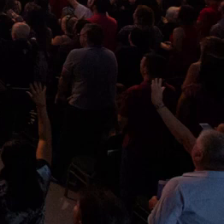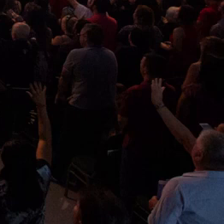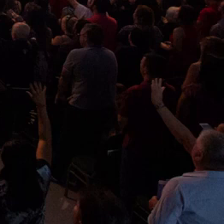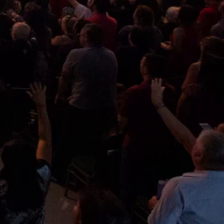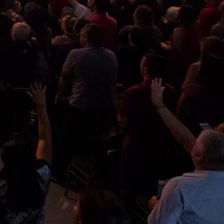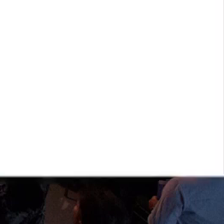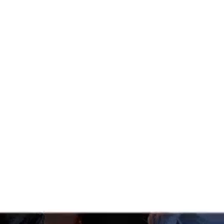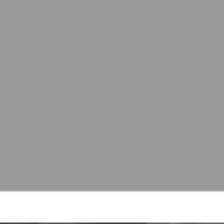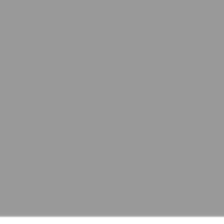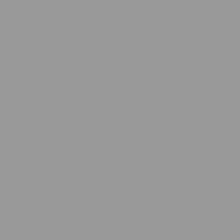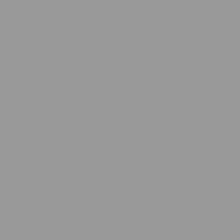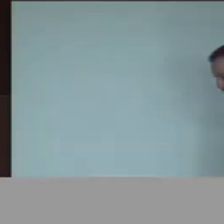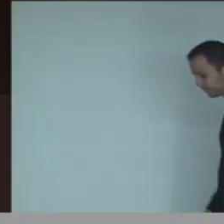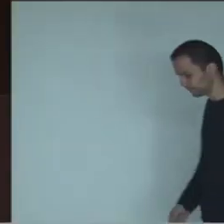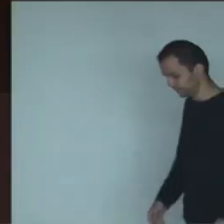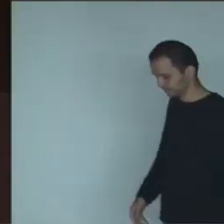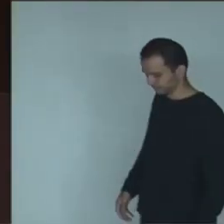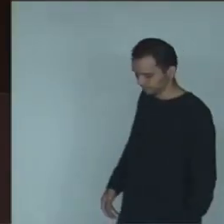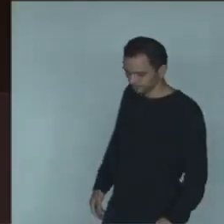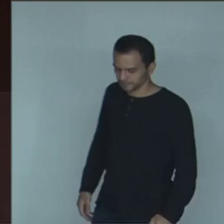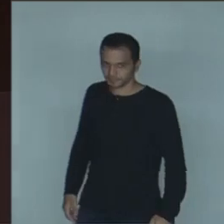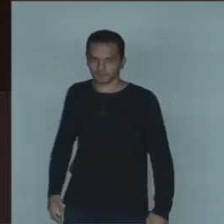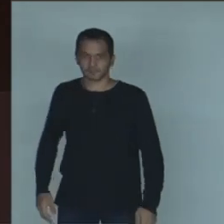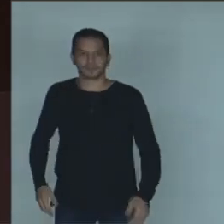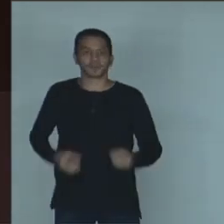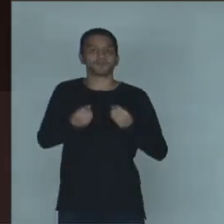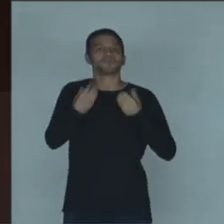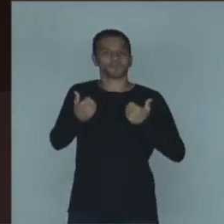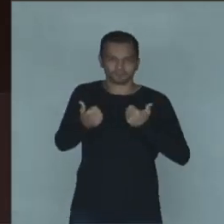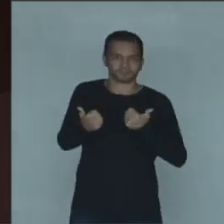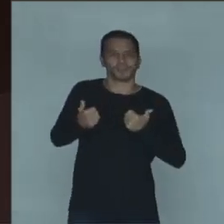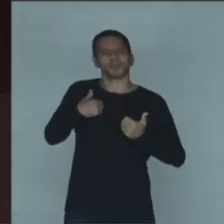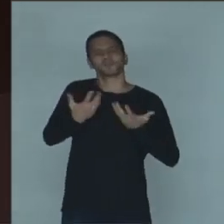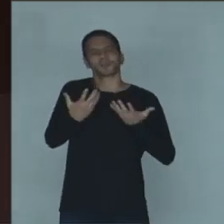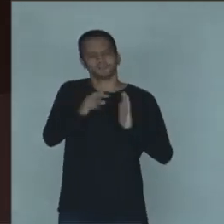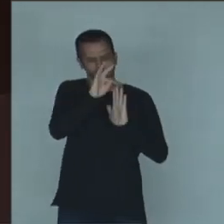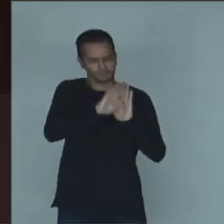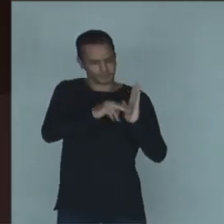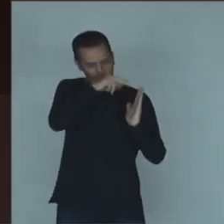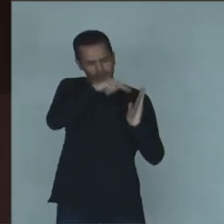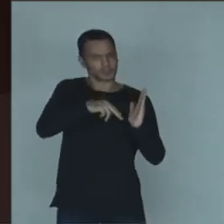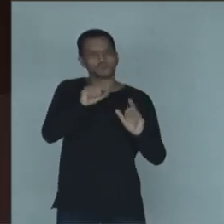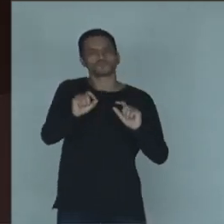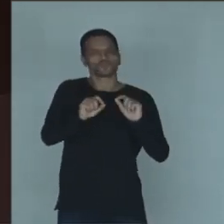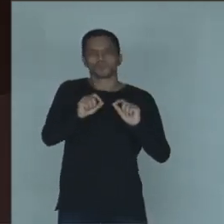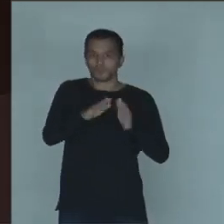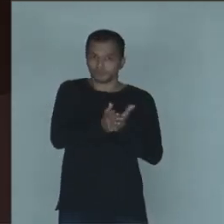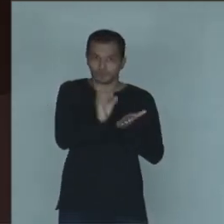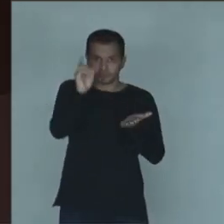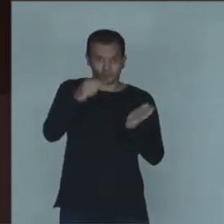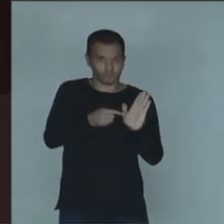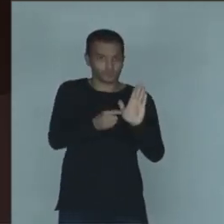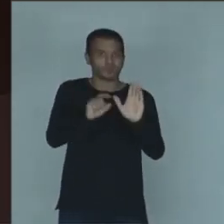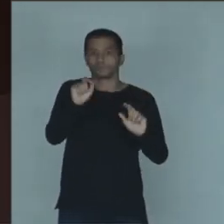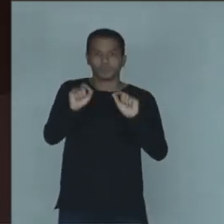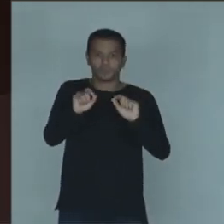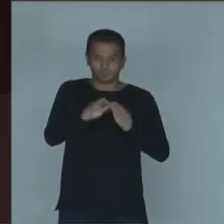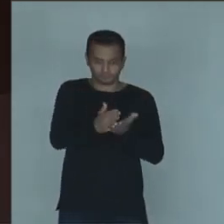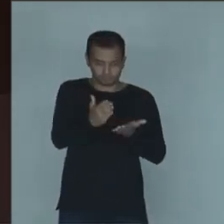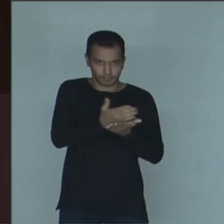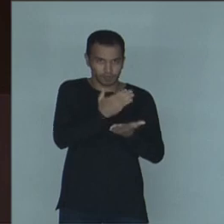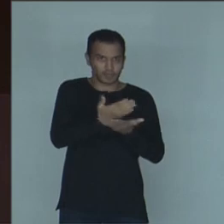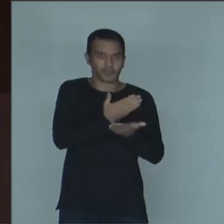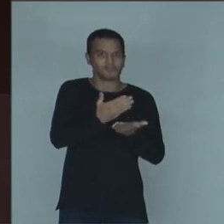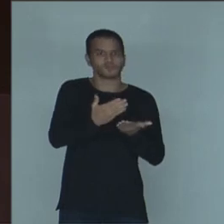e eu quero ler um texto com você da palavra de Deus o livro de